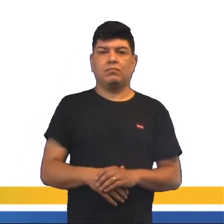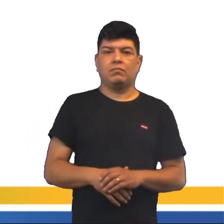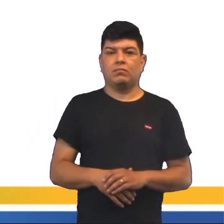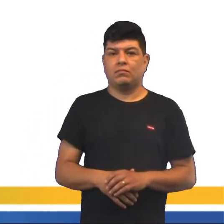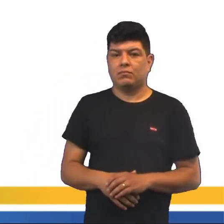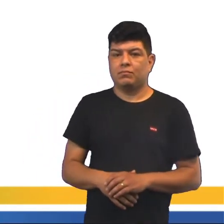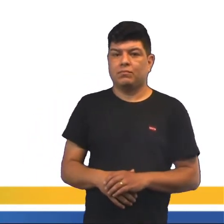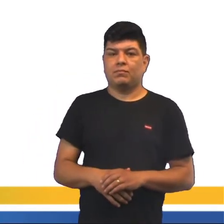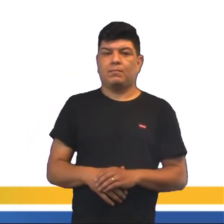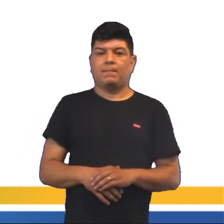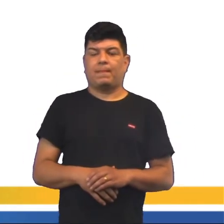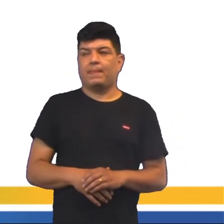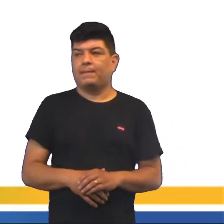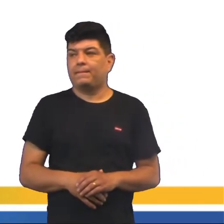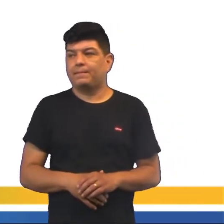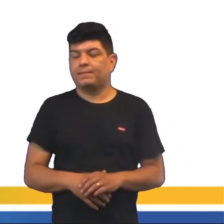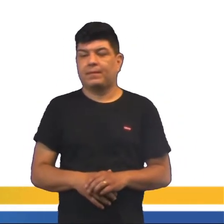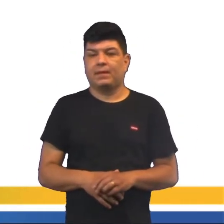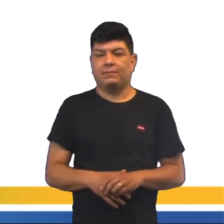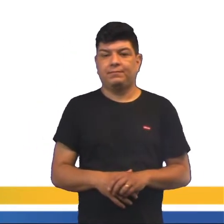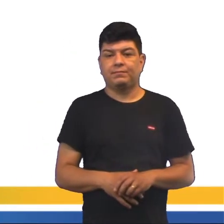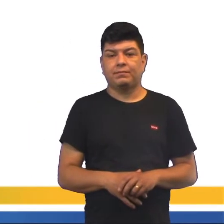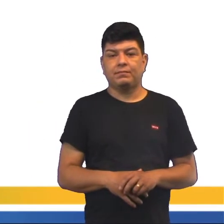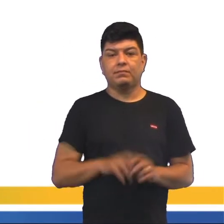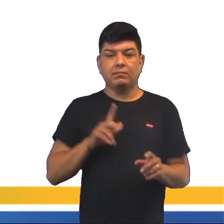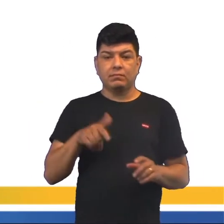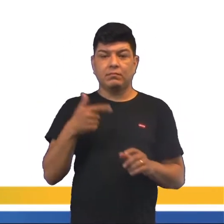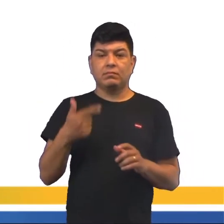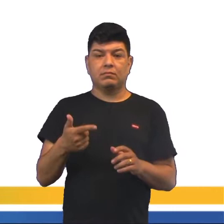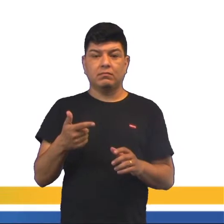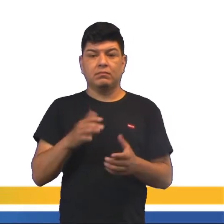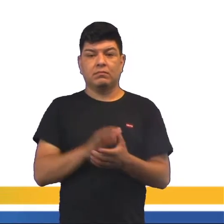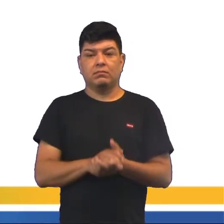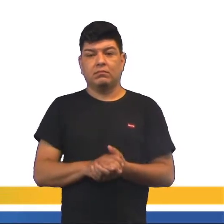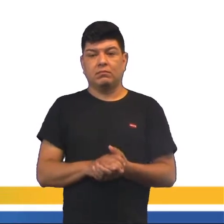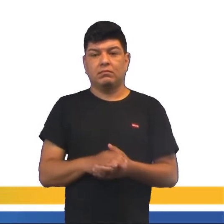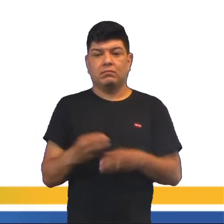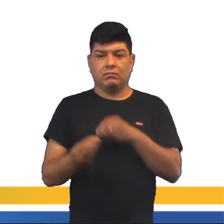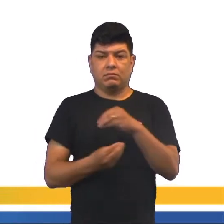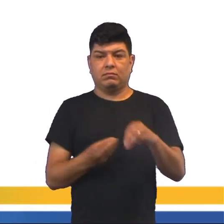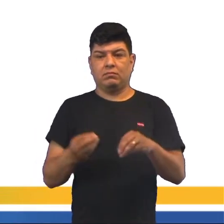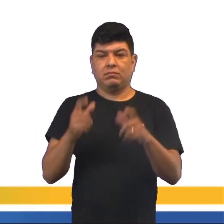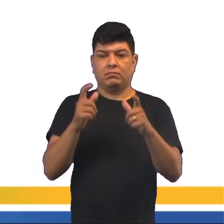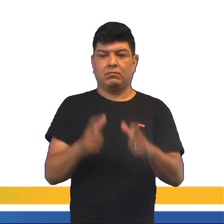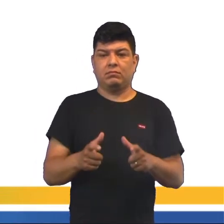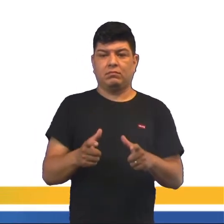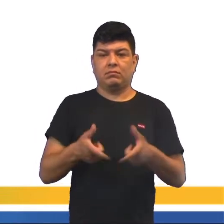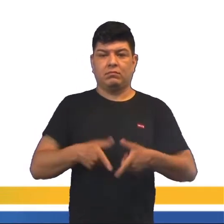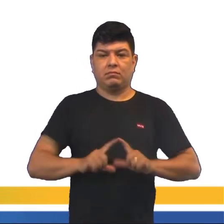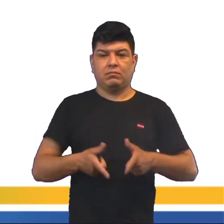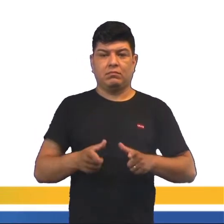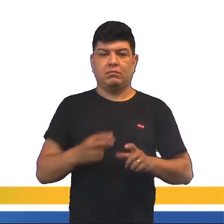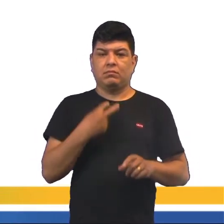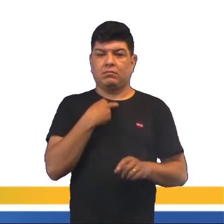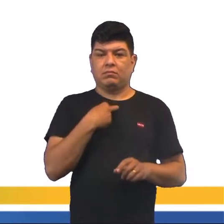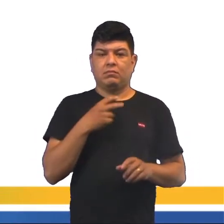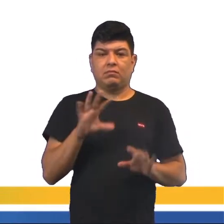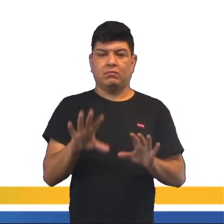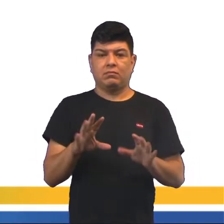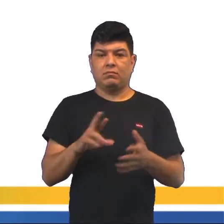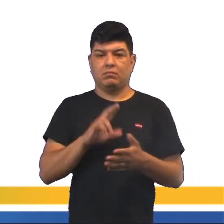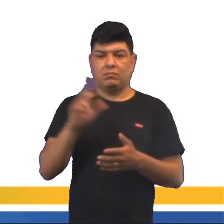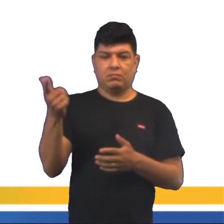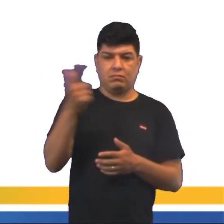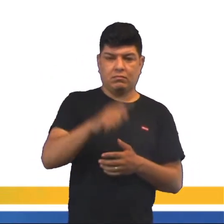diplomático quanto militar. Após o estabelecimento de um armistício na região, Israel